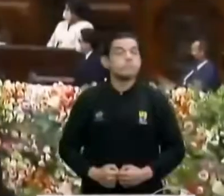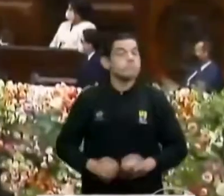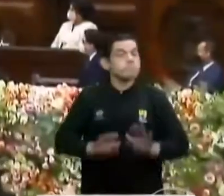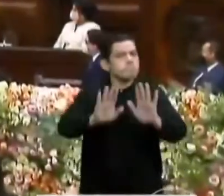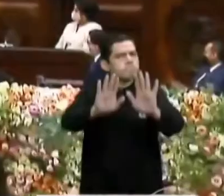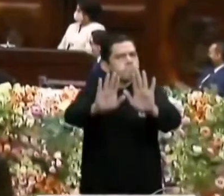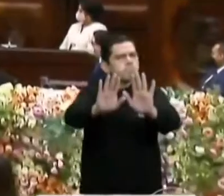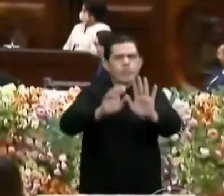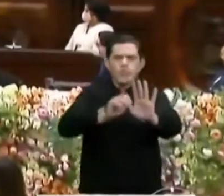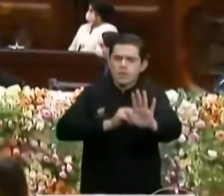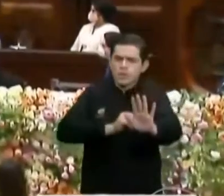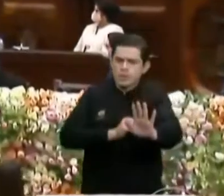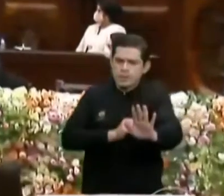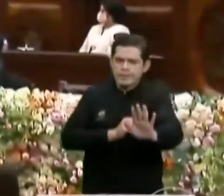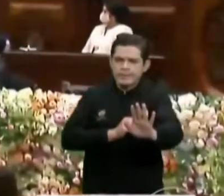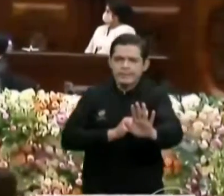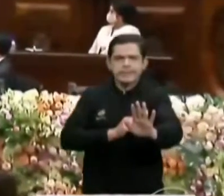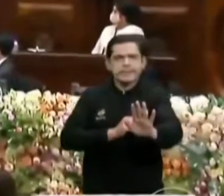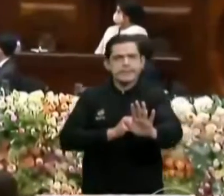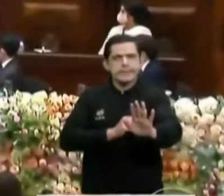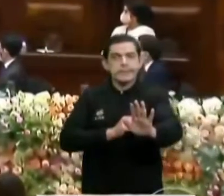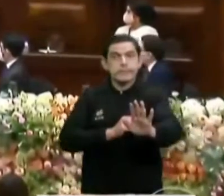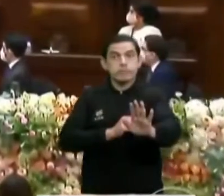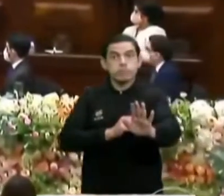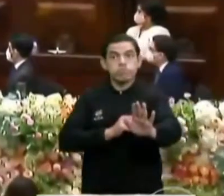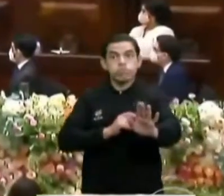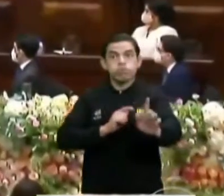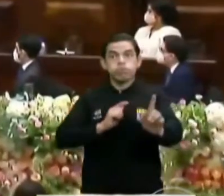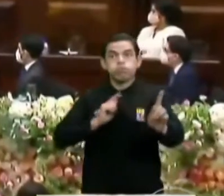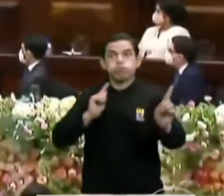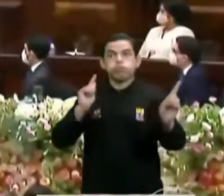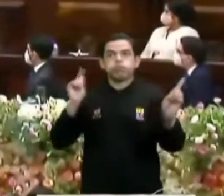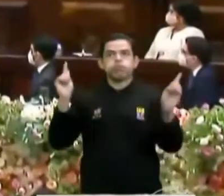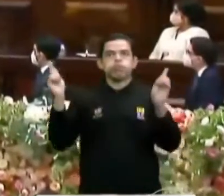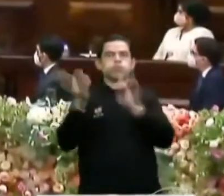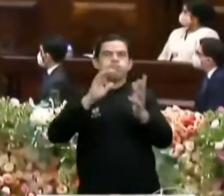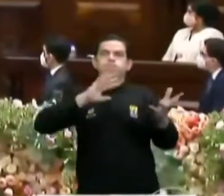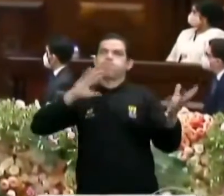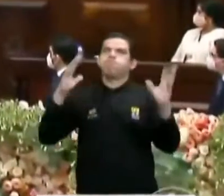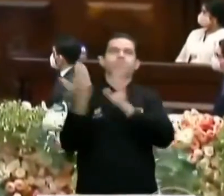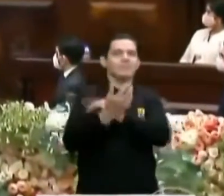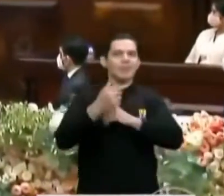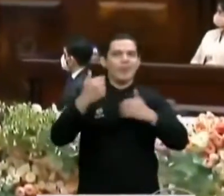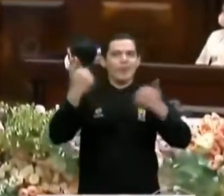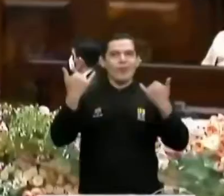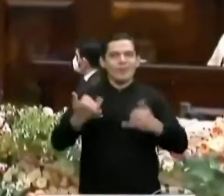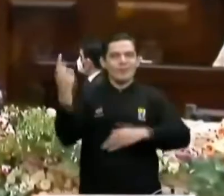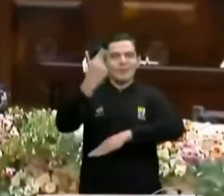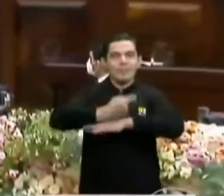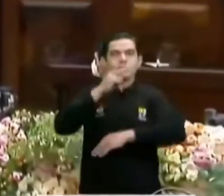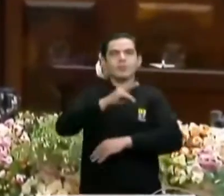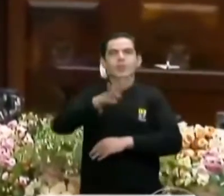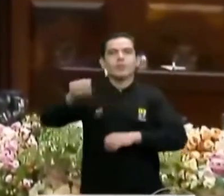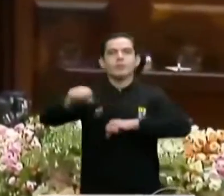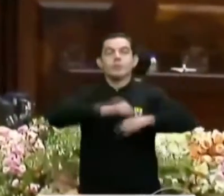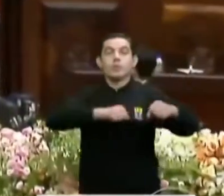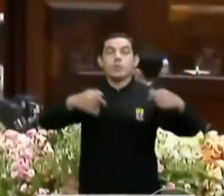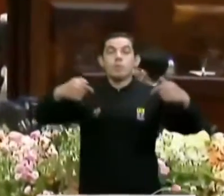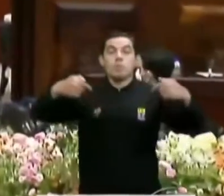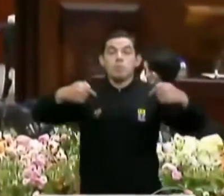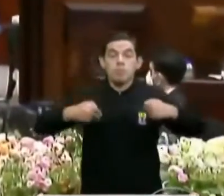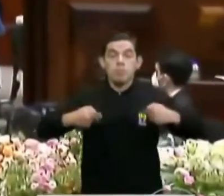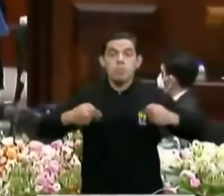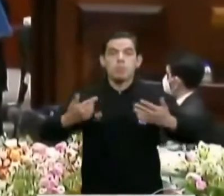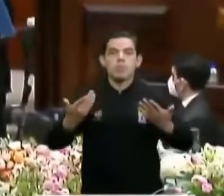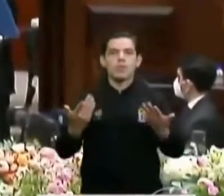alinhado ao presidente Jair bolsonaro do que os seus antecessores nas últimas eleições desde 2007 os candidatos de